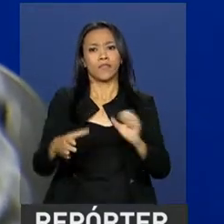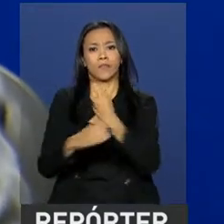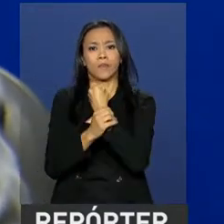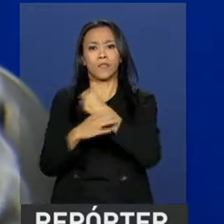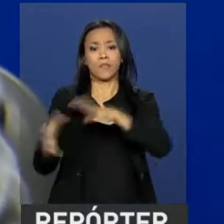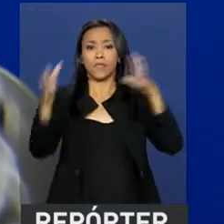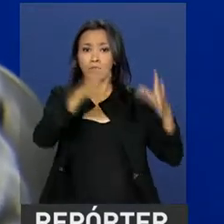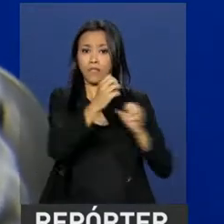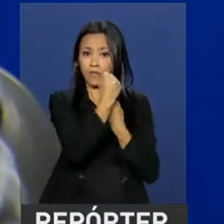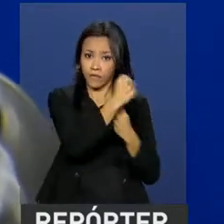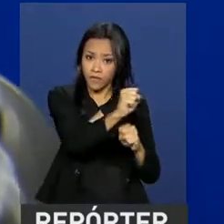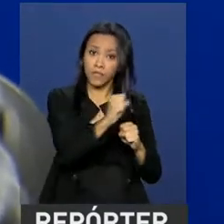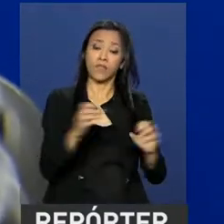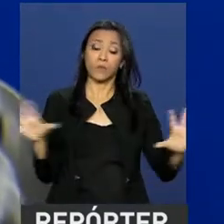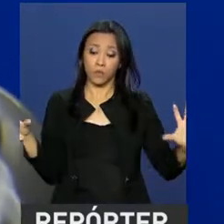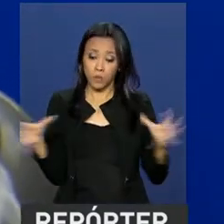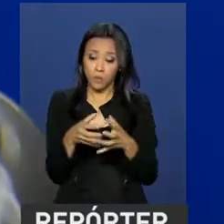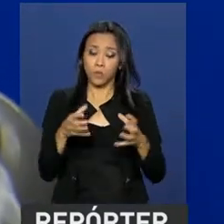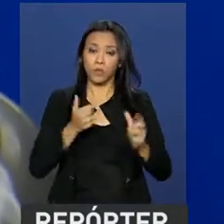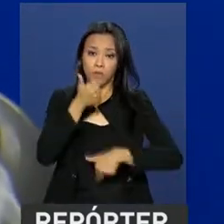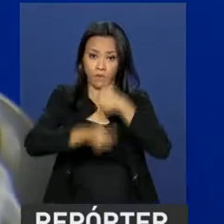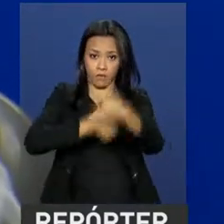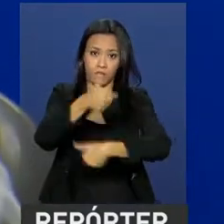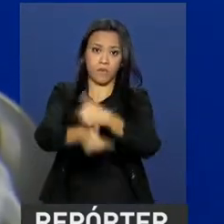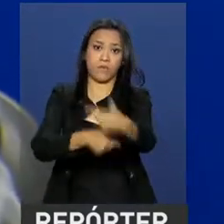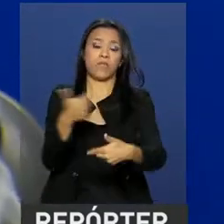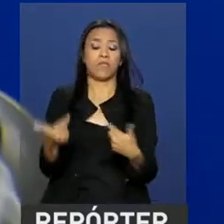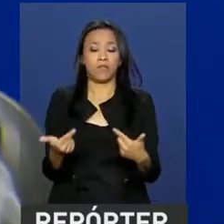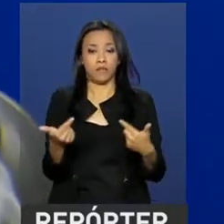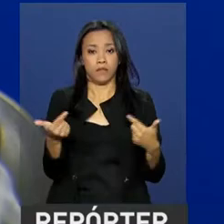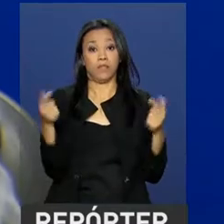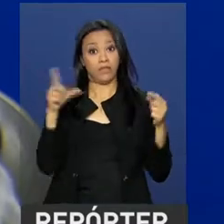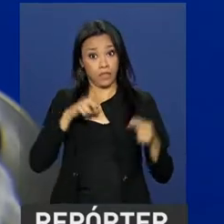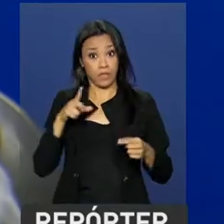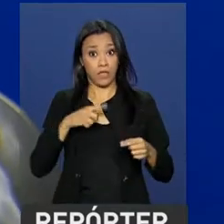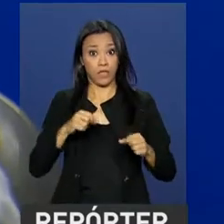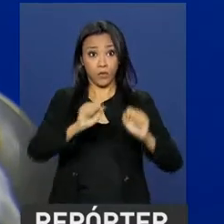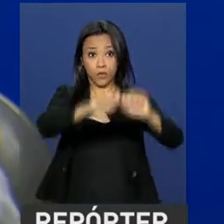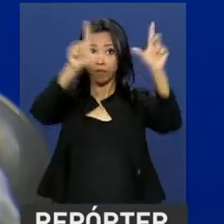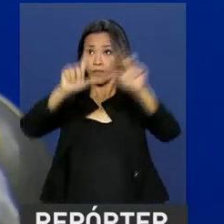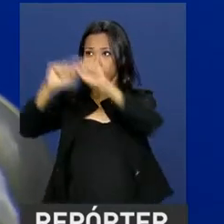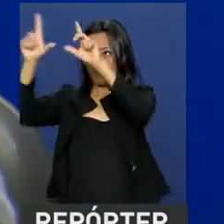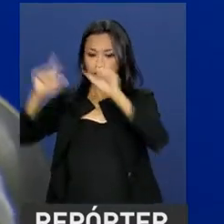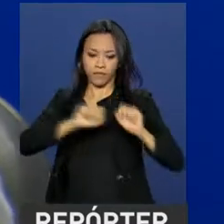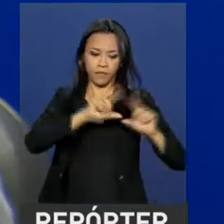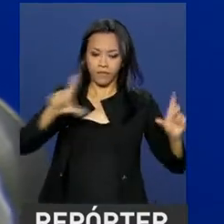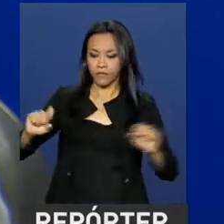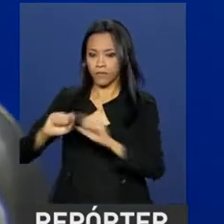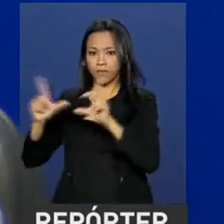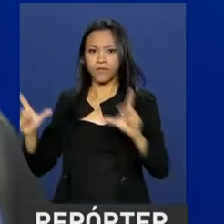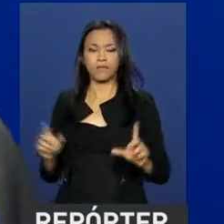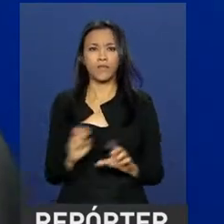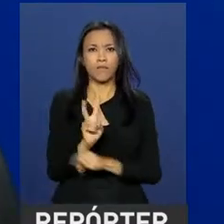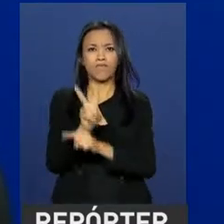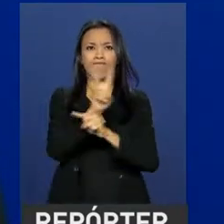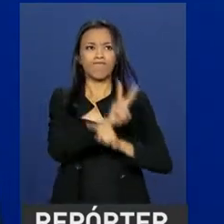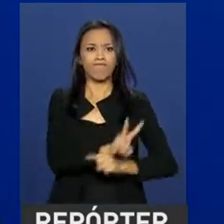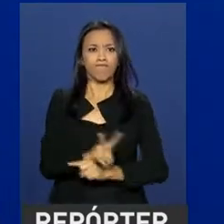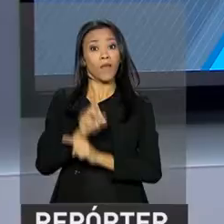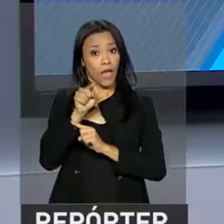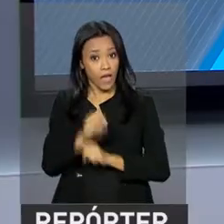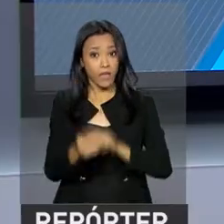atuando conjuntamente integradamente dando o centro de comando e controle integrado este modelo nós vamos